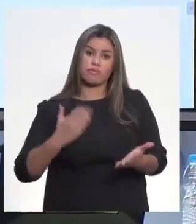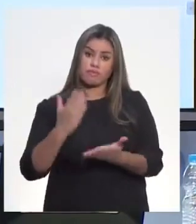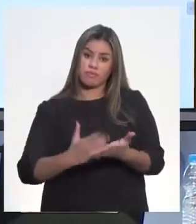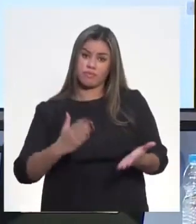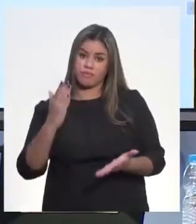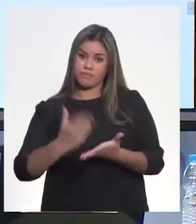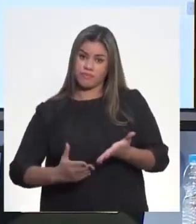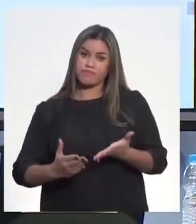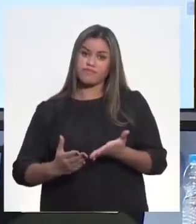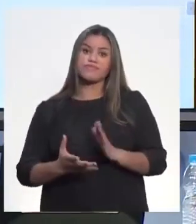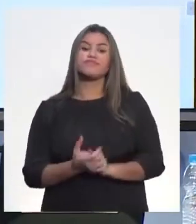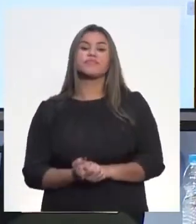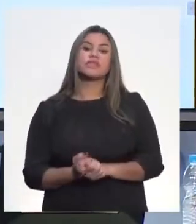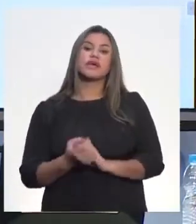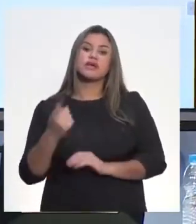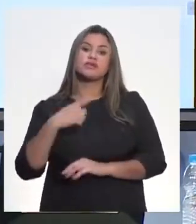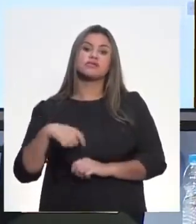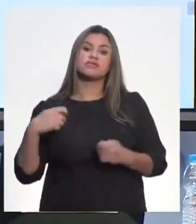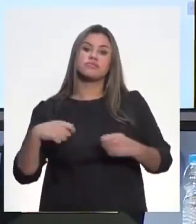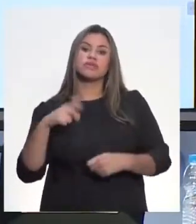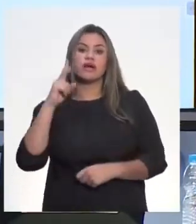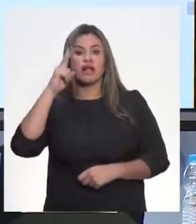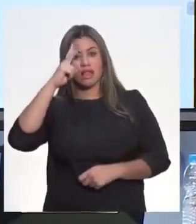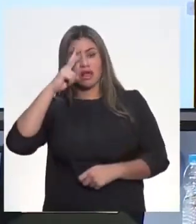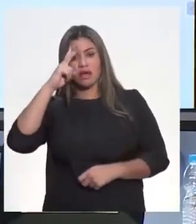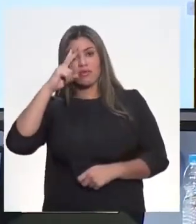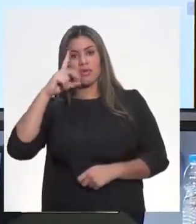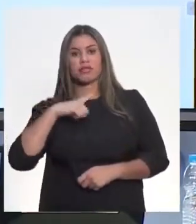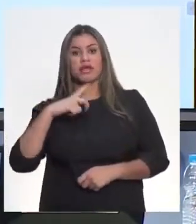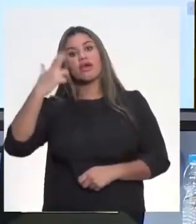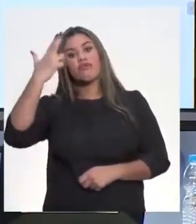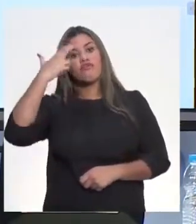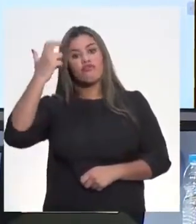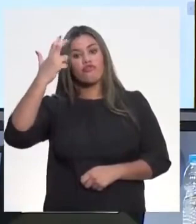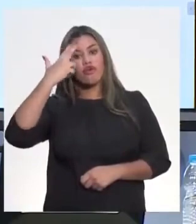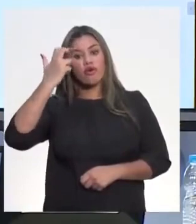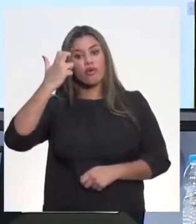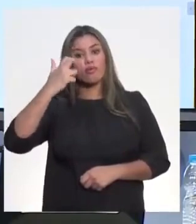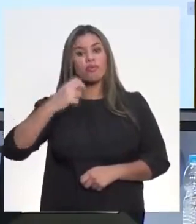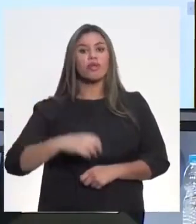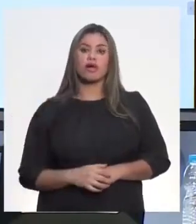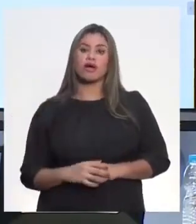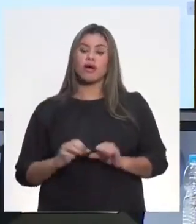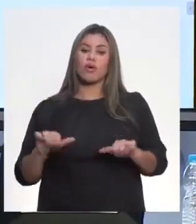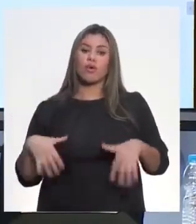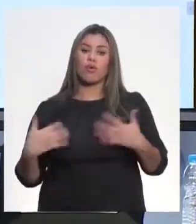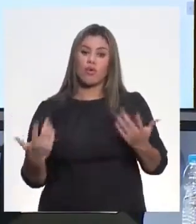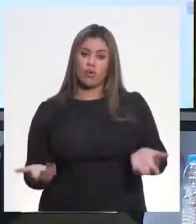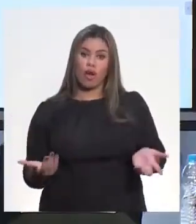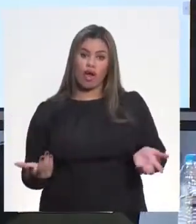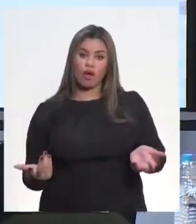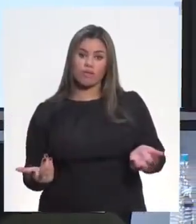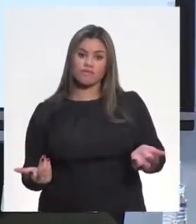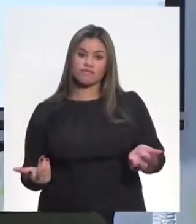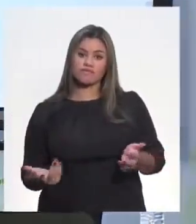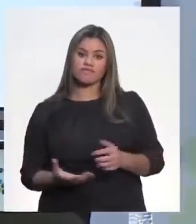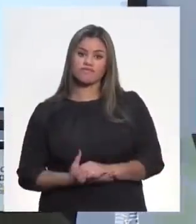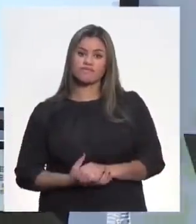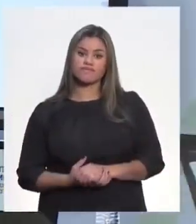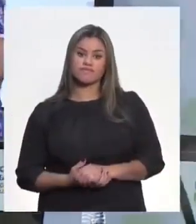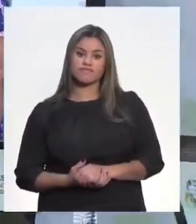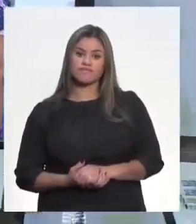que a gente precisa lembrar? Existe uma fórmula para isso. Qual que é a fórmula? Que é a nossa fórmula do juro simples. Vou até mudar de